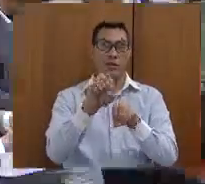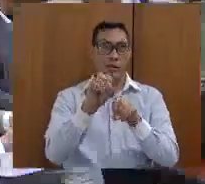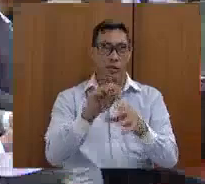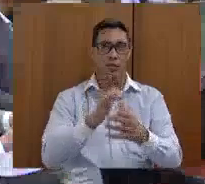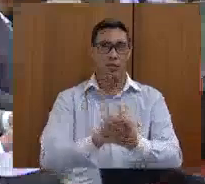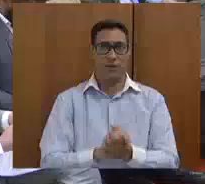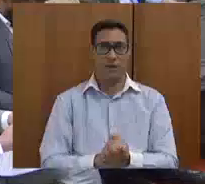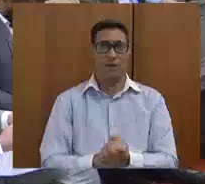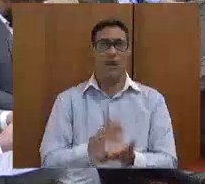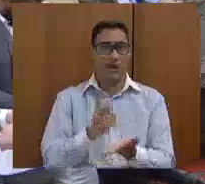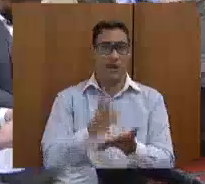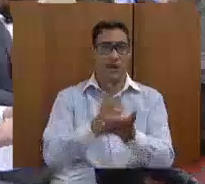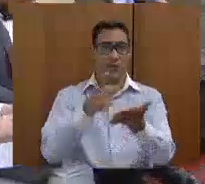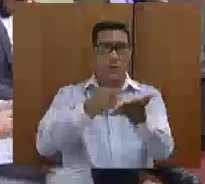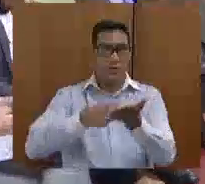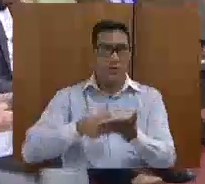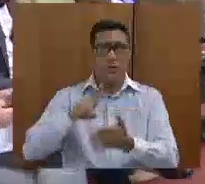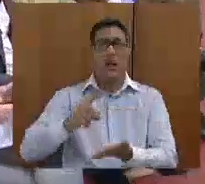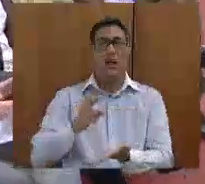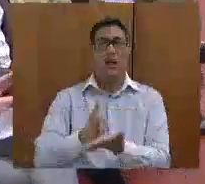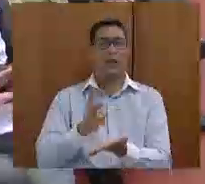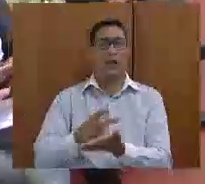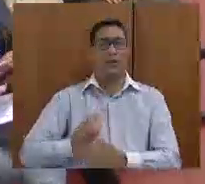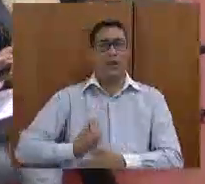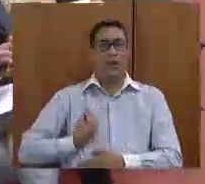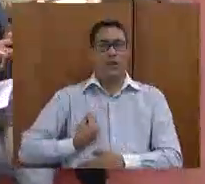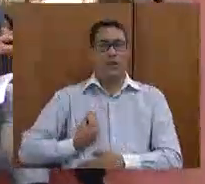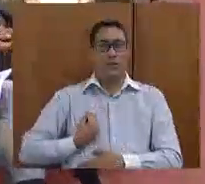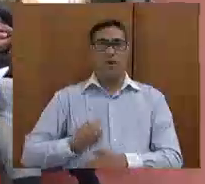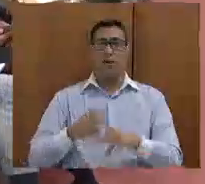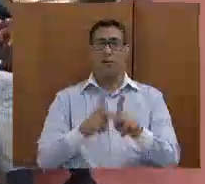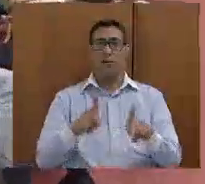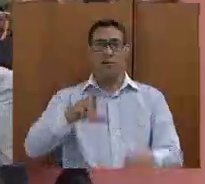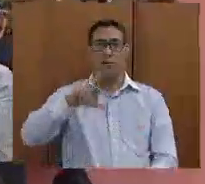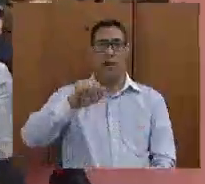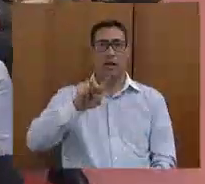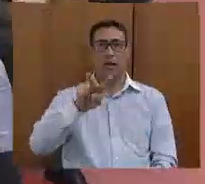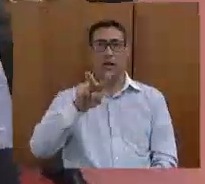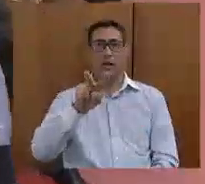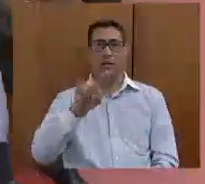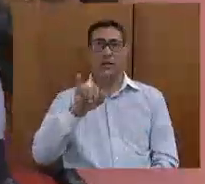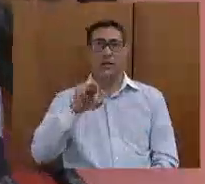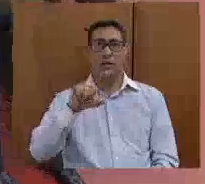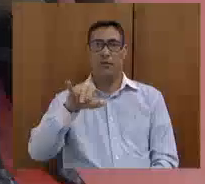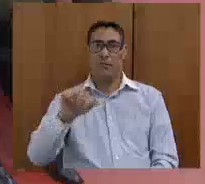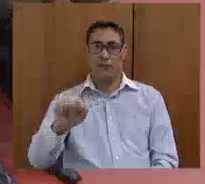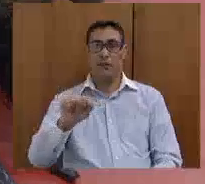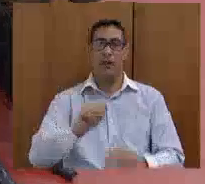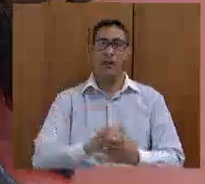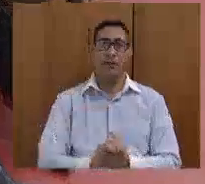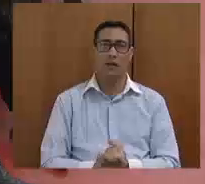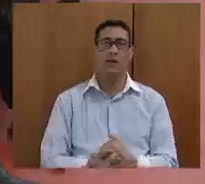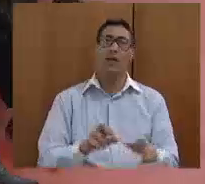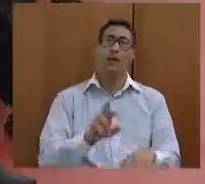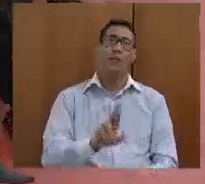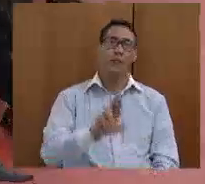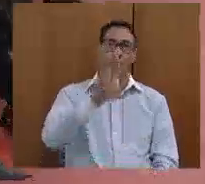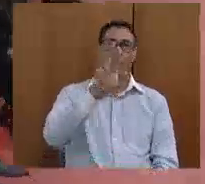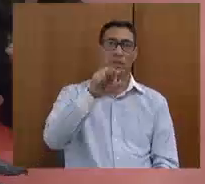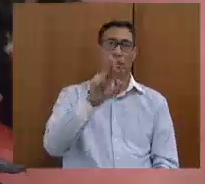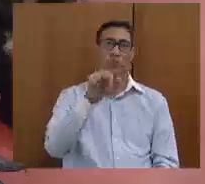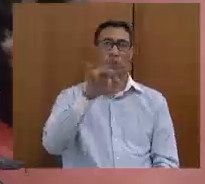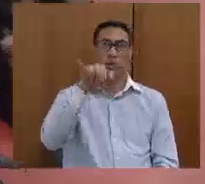sempre que convidada tá sempre presente conosco professora Lavínia obrigado pela presença conosco reitor da